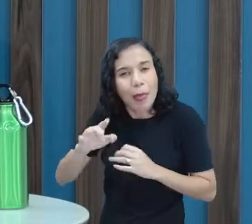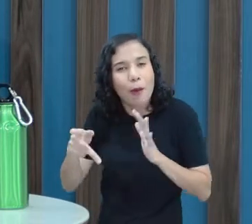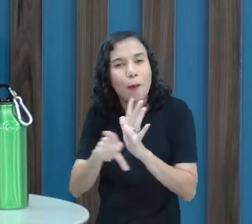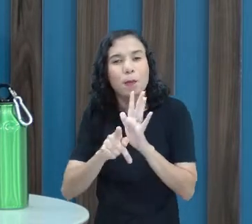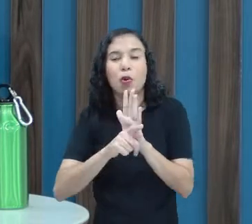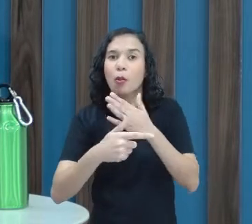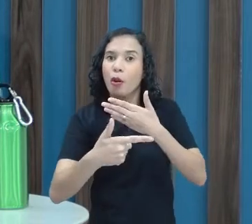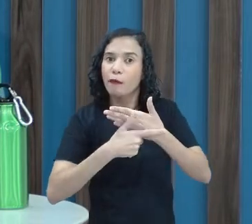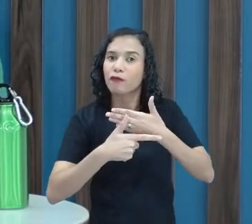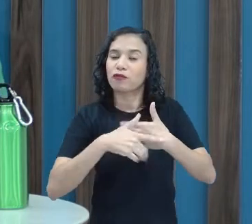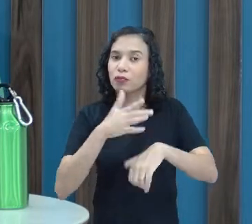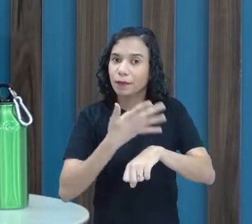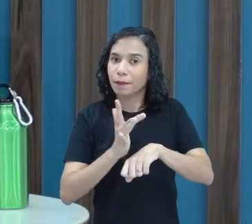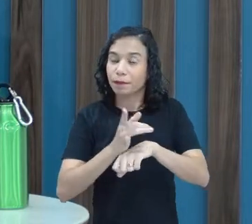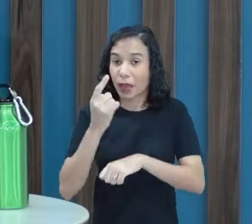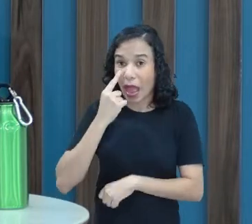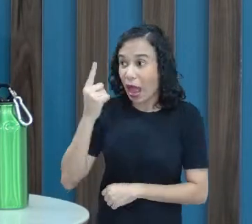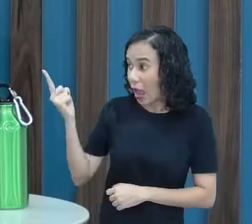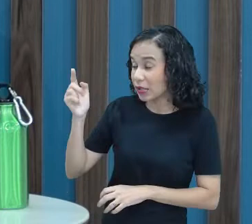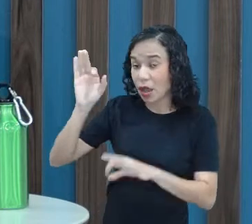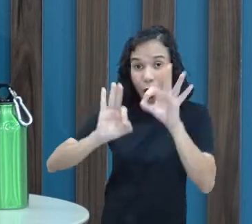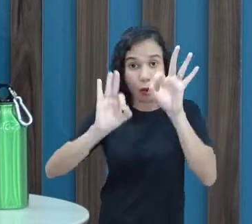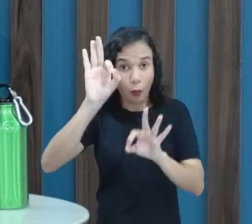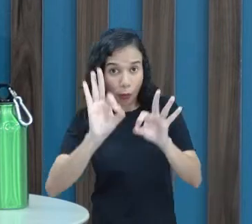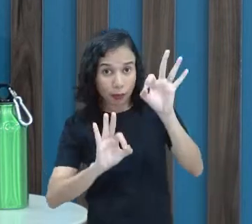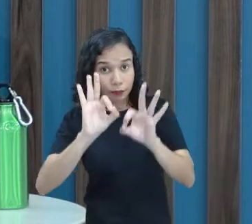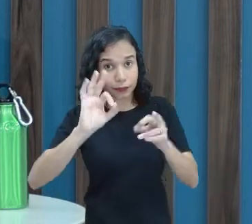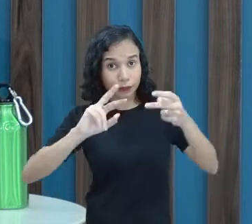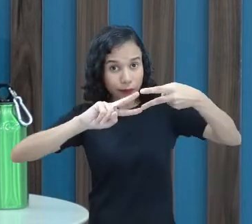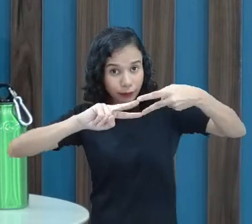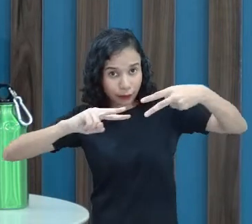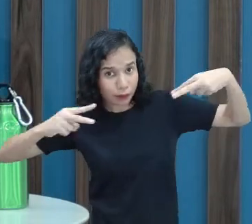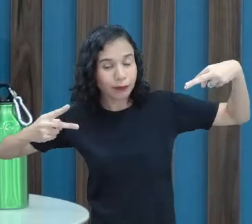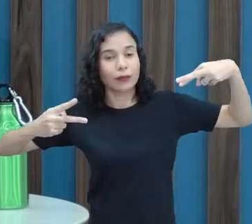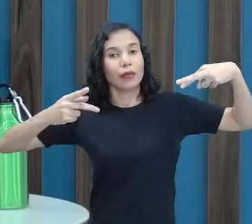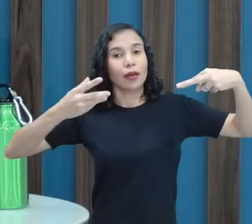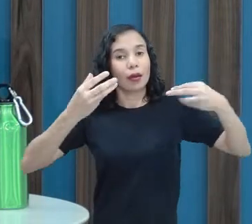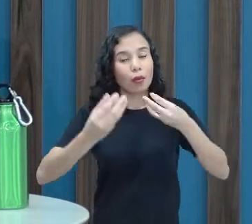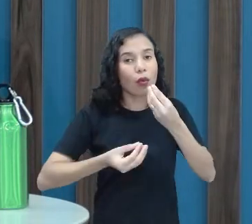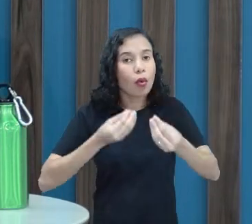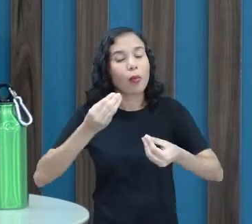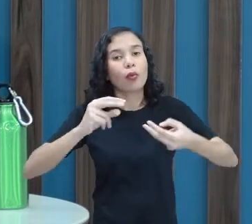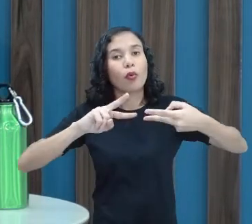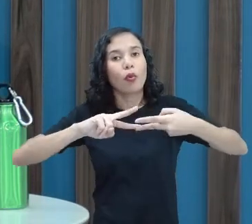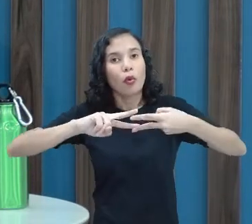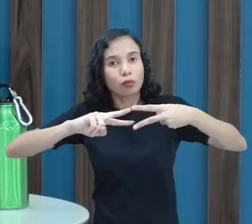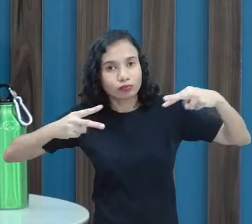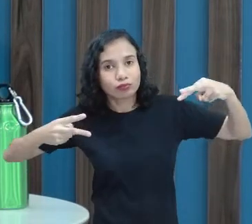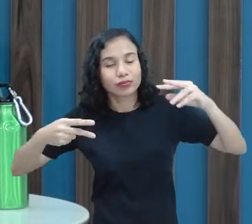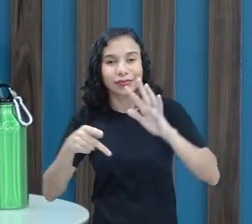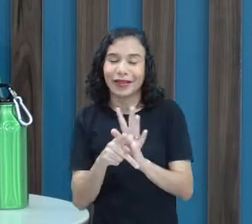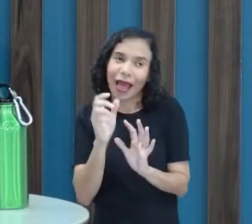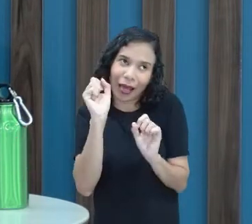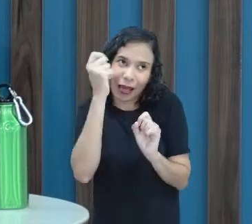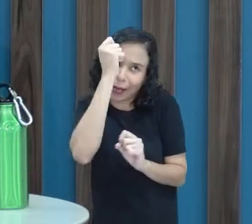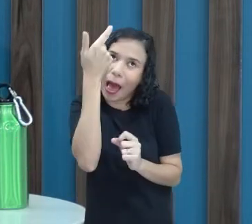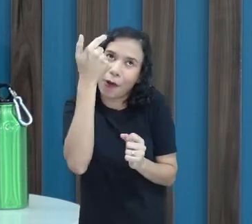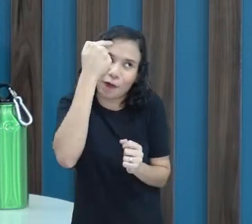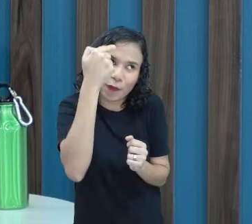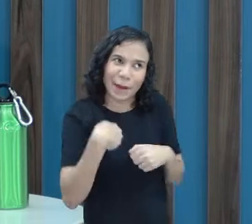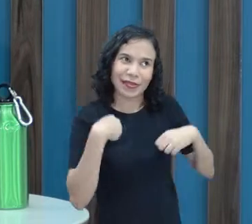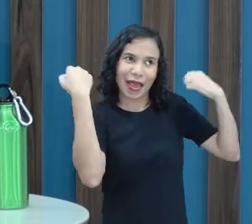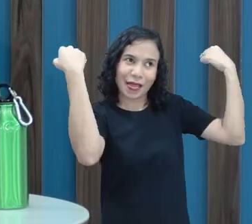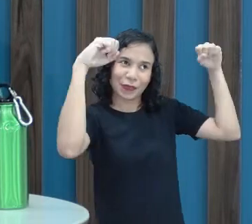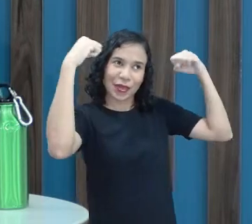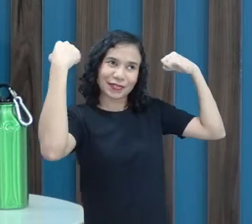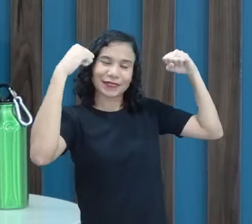inclusive, essa organização, né? Essa organização genética, essa parte do DNA, que eu já vou puxar a sardinha pro meu lado. Olha aí.